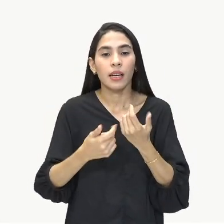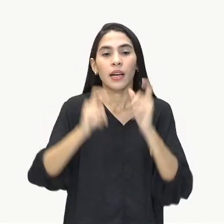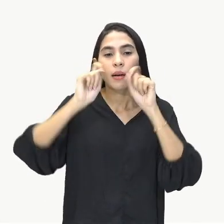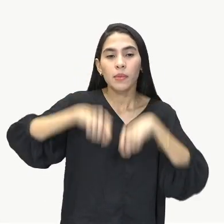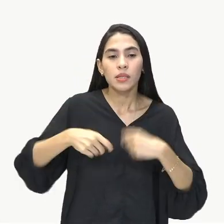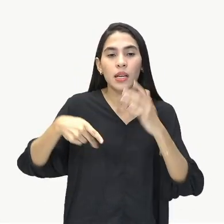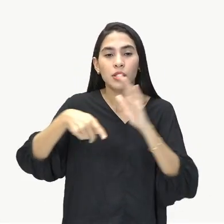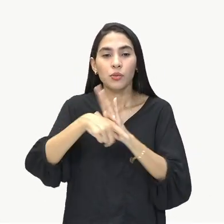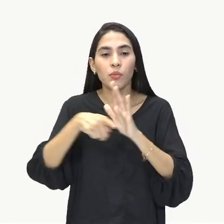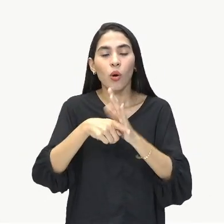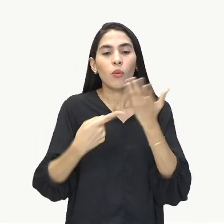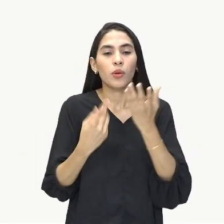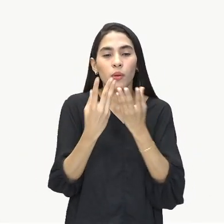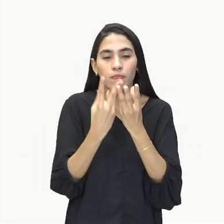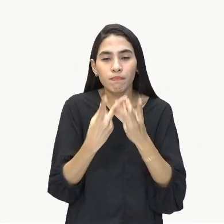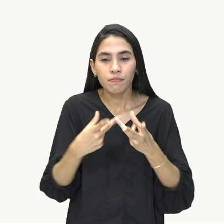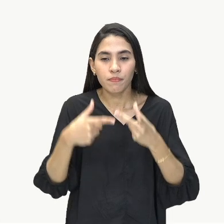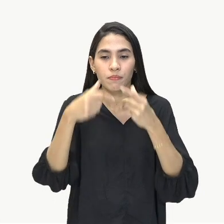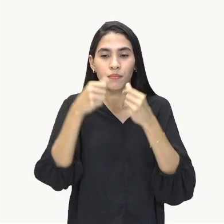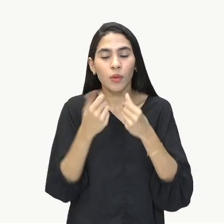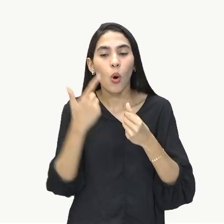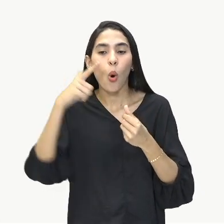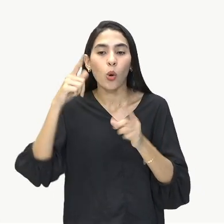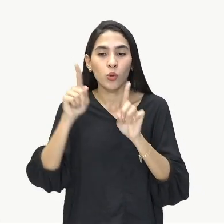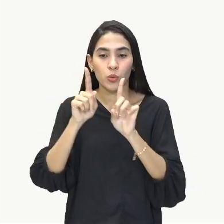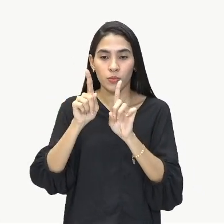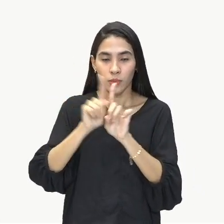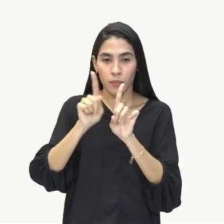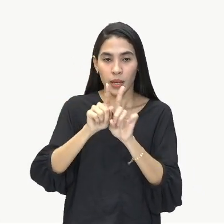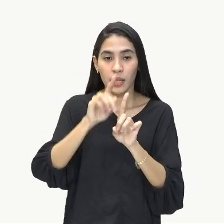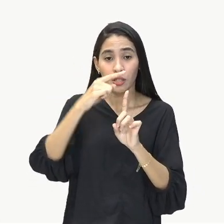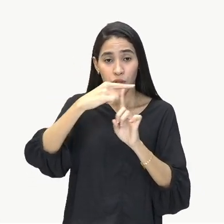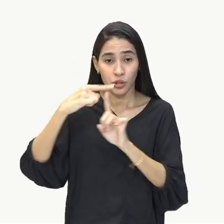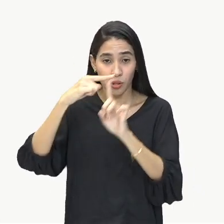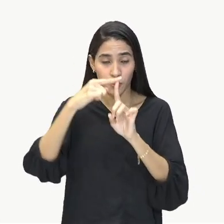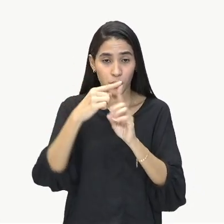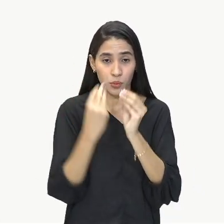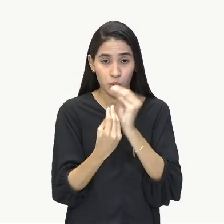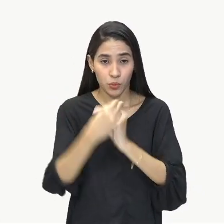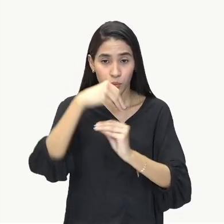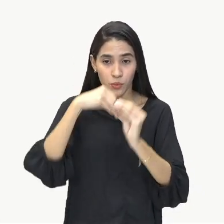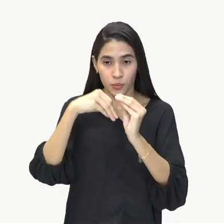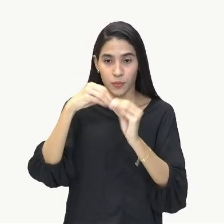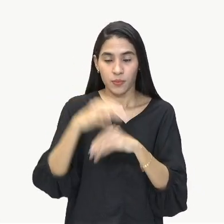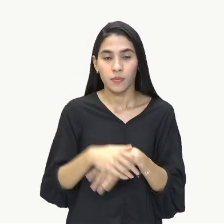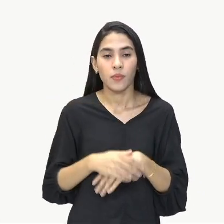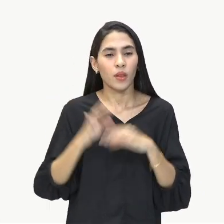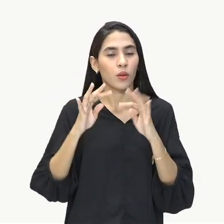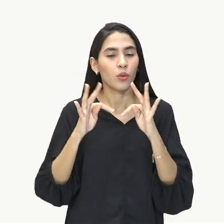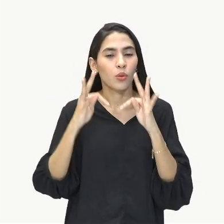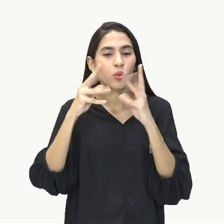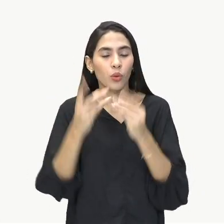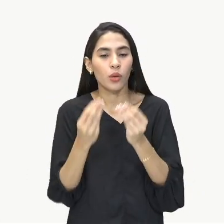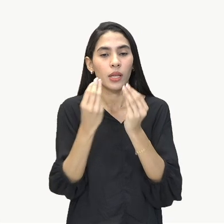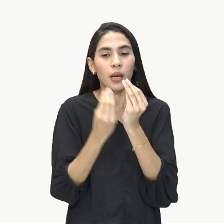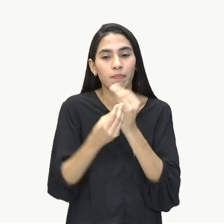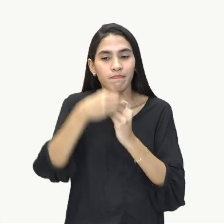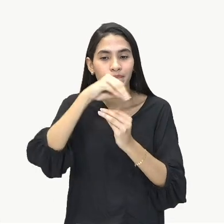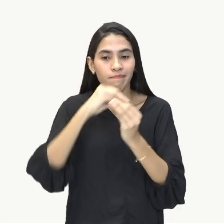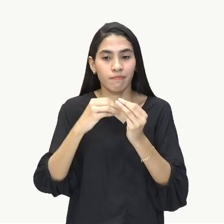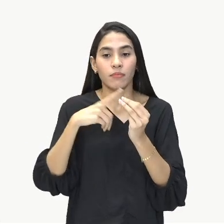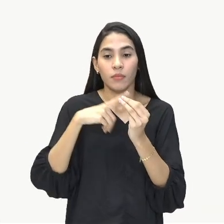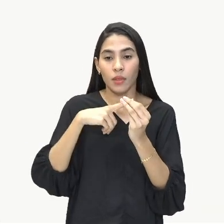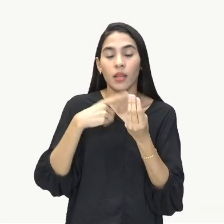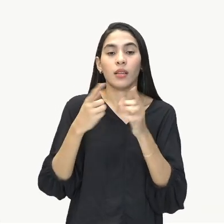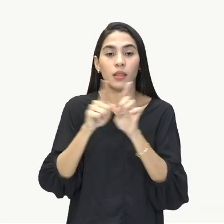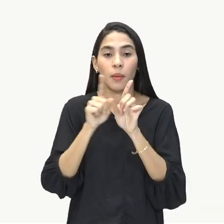de um material dissolver outro, tá? Toda substância tem o seu